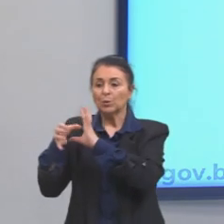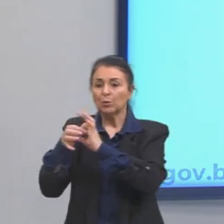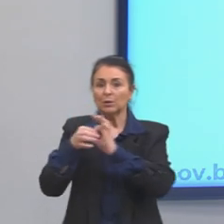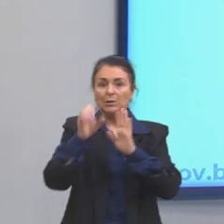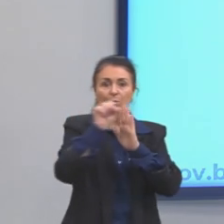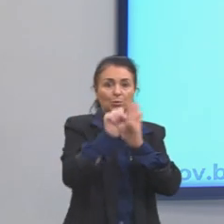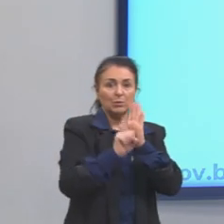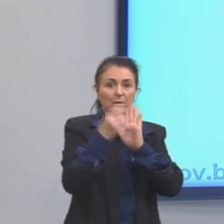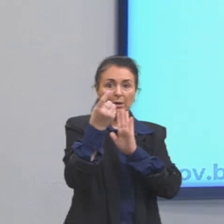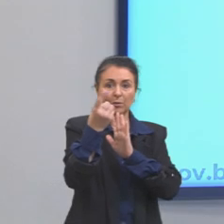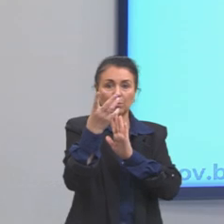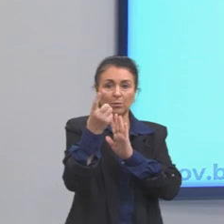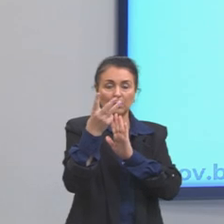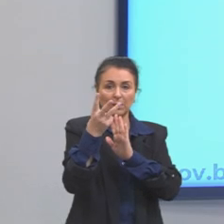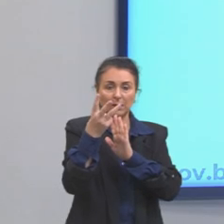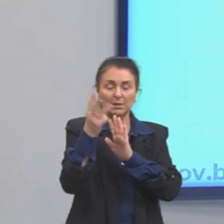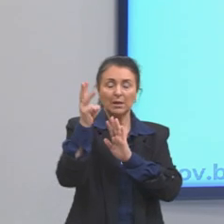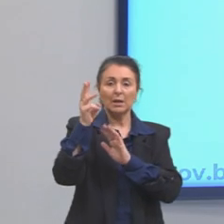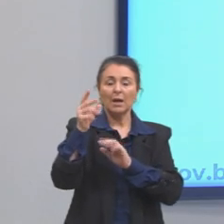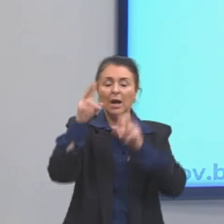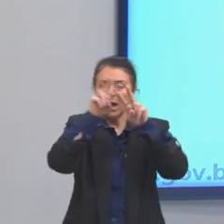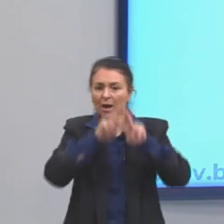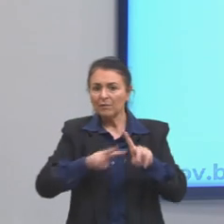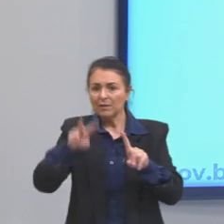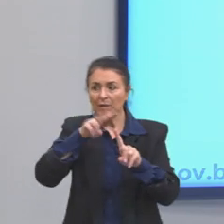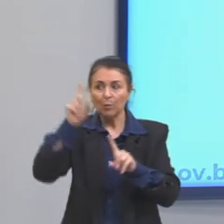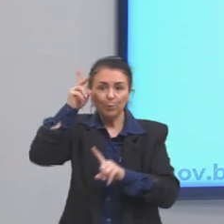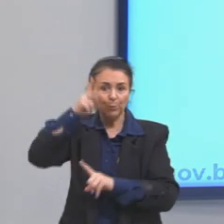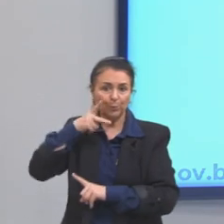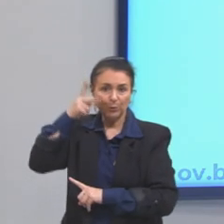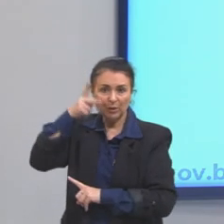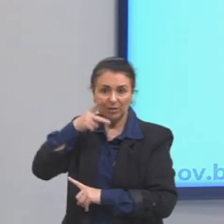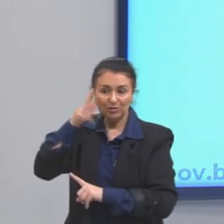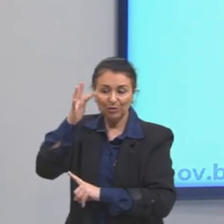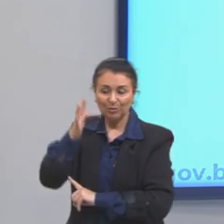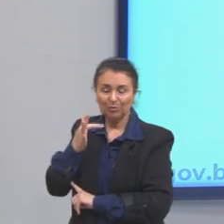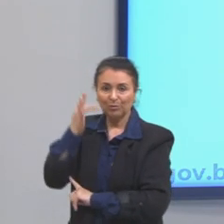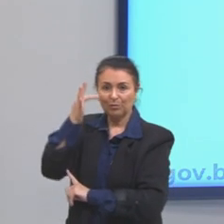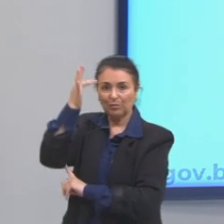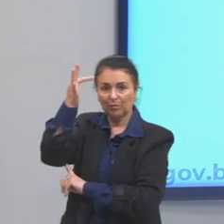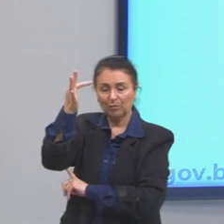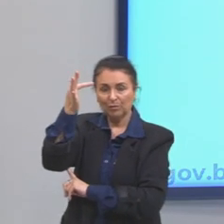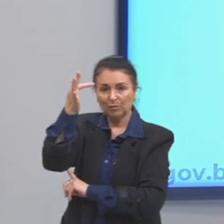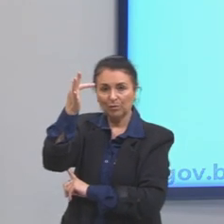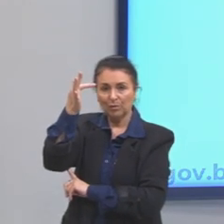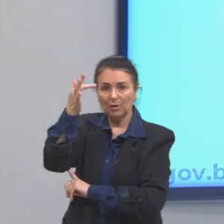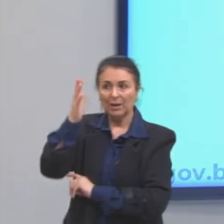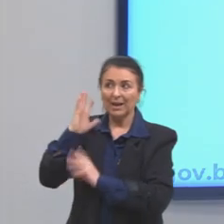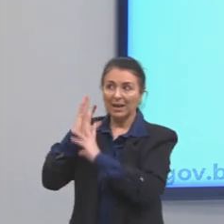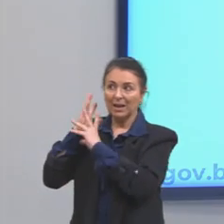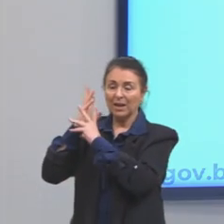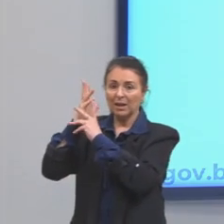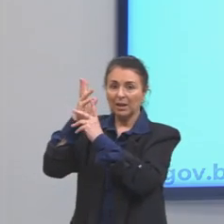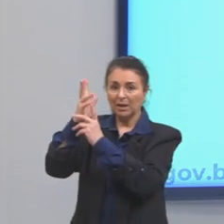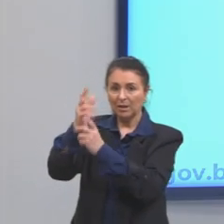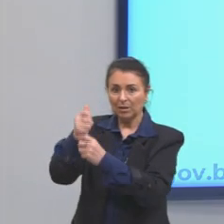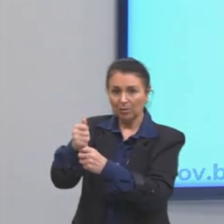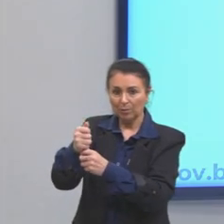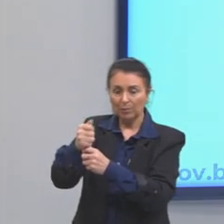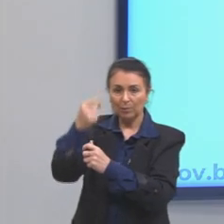13 a visão política do filósofo mencionou mencionado retomar